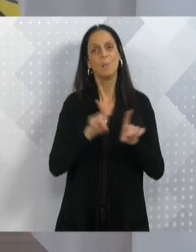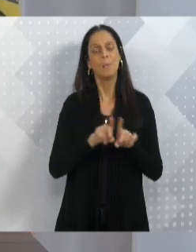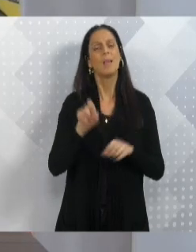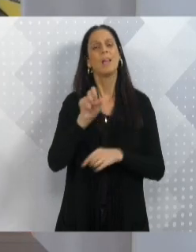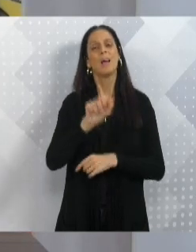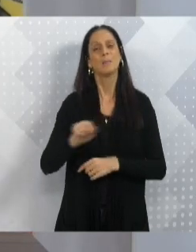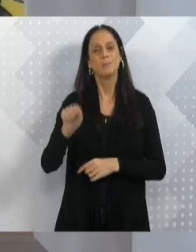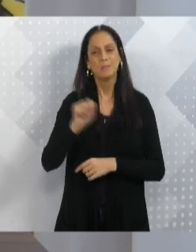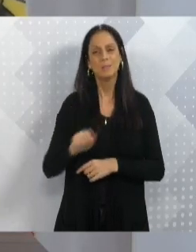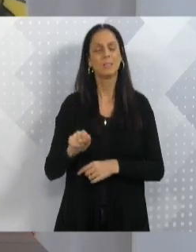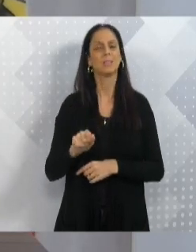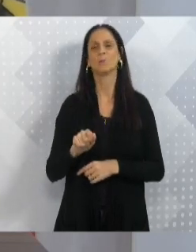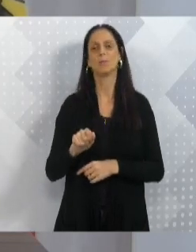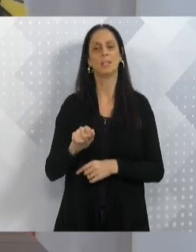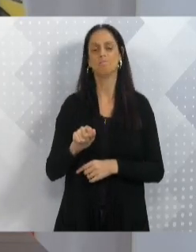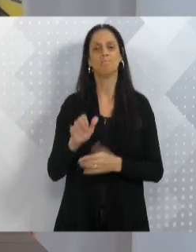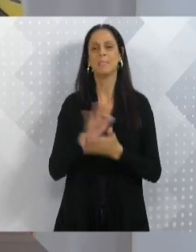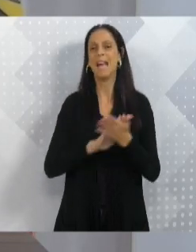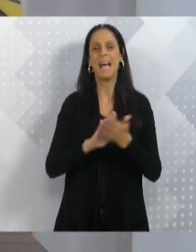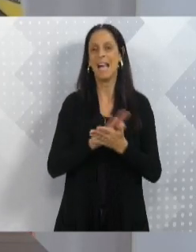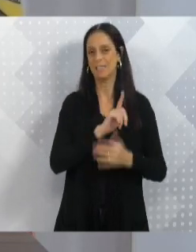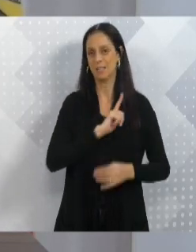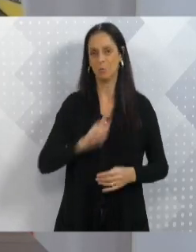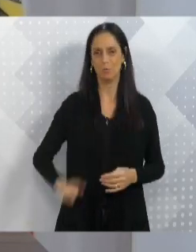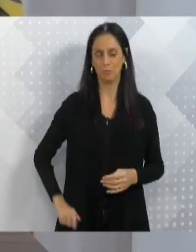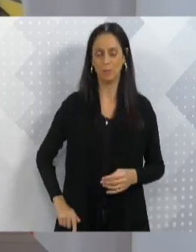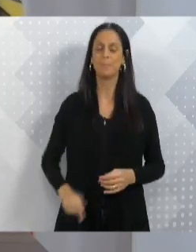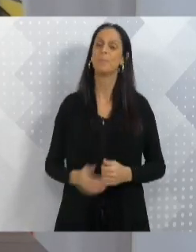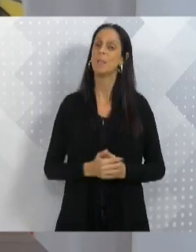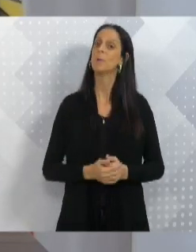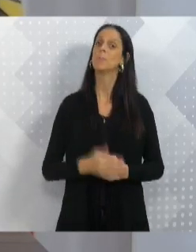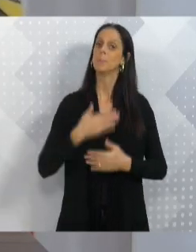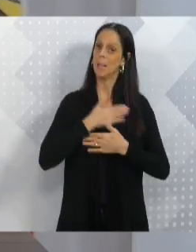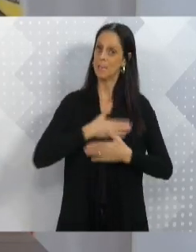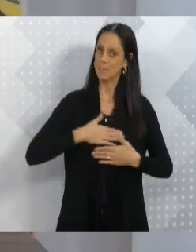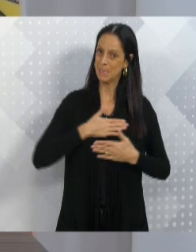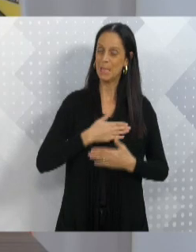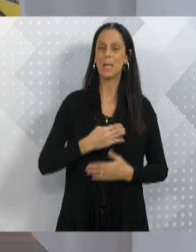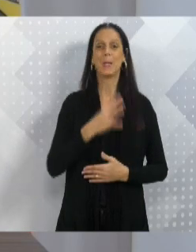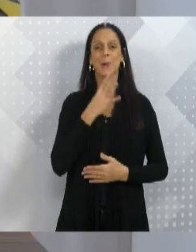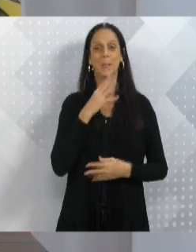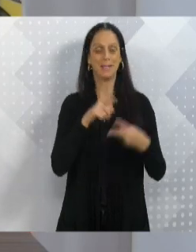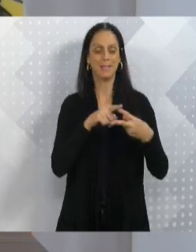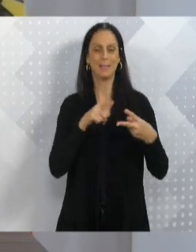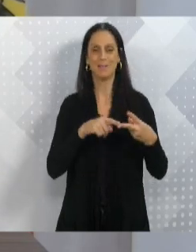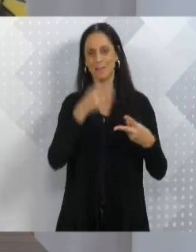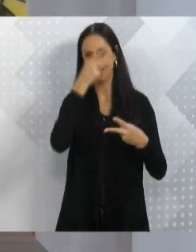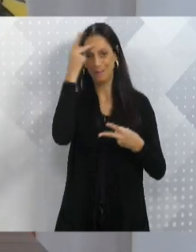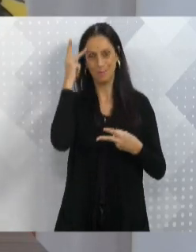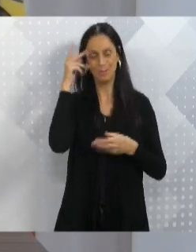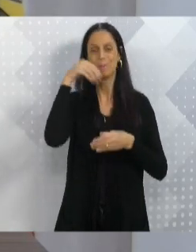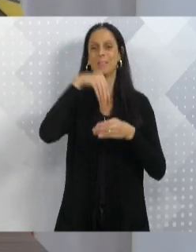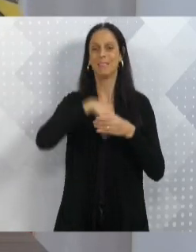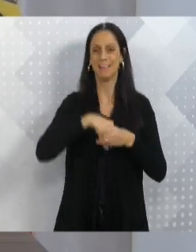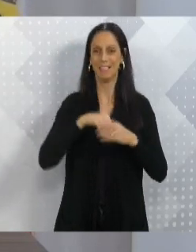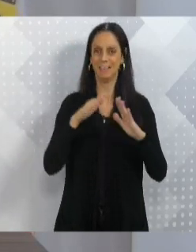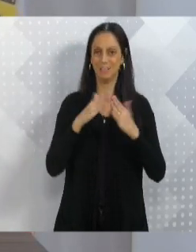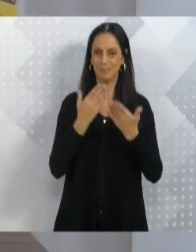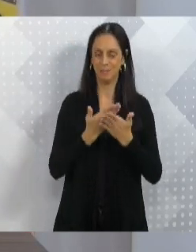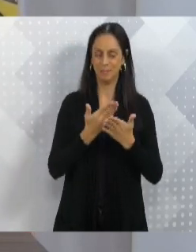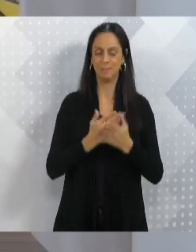não governamentais. Parabéns, Dorof, parabéns, diretora Josi, foi um prazer ter conhecido vocês aí. Amanhã teremos a nossa sessão